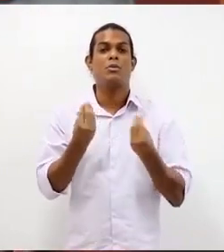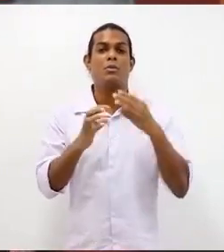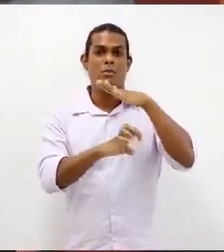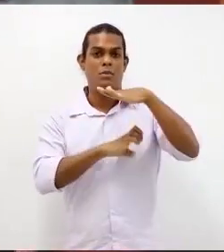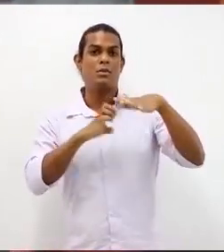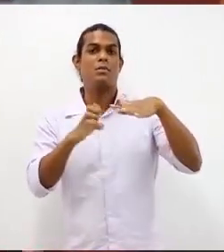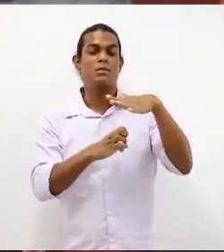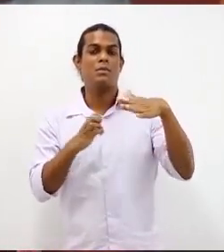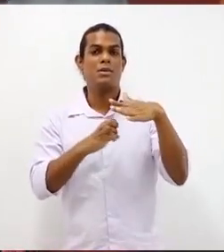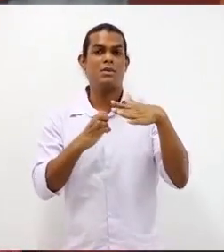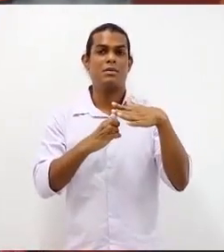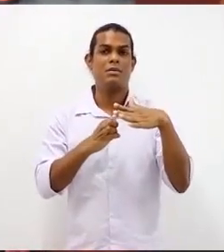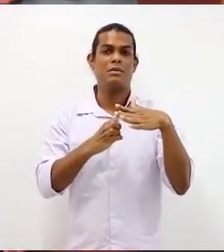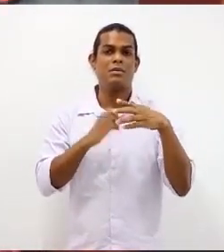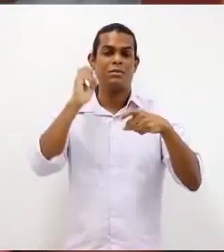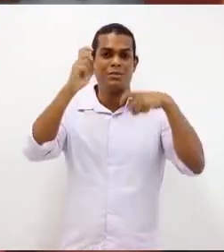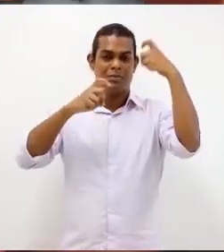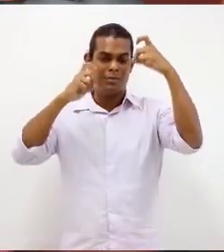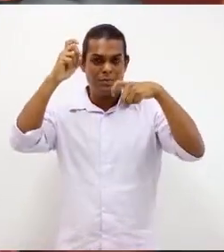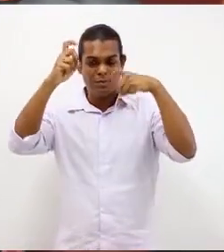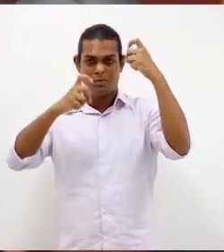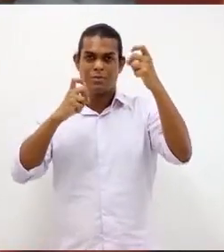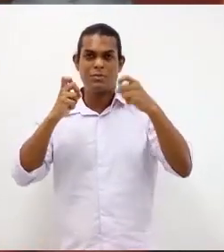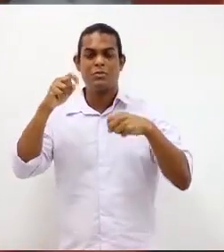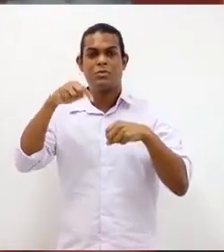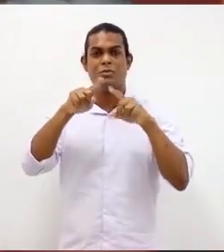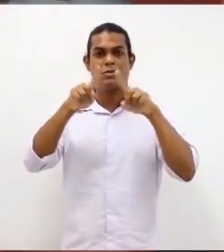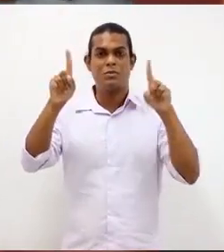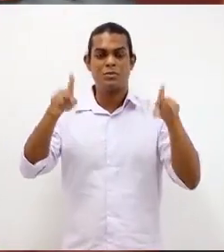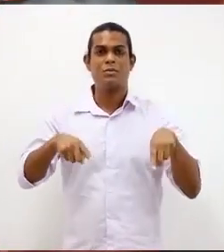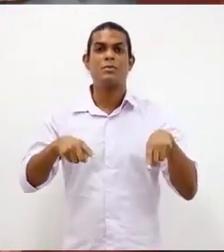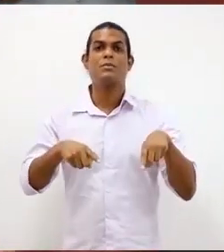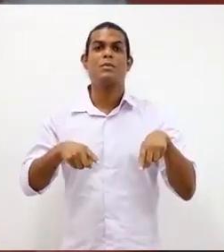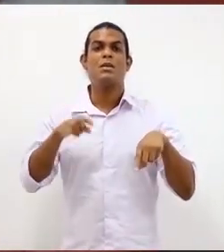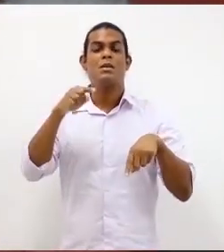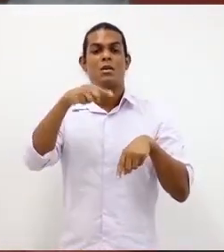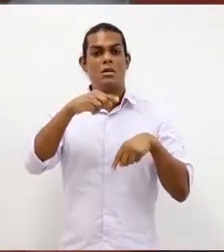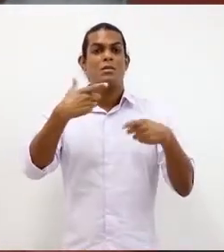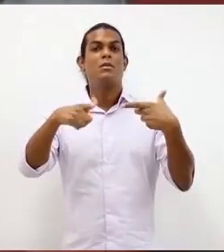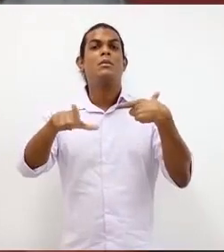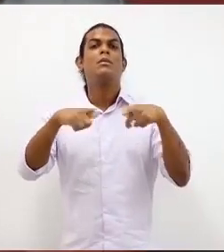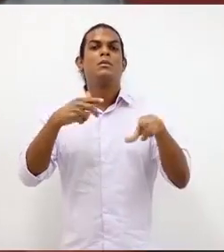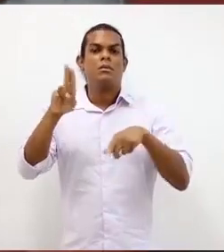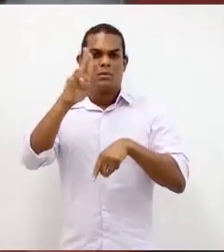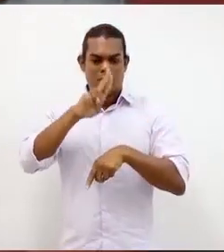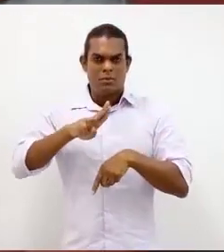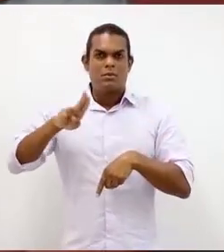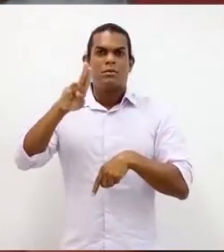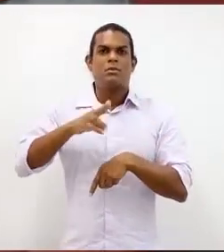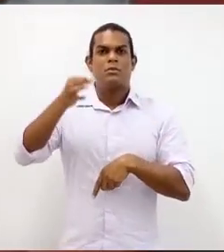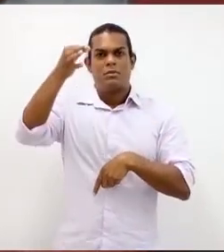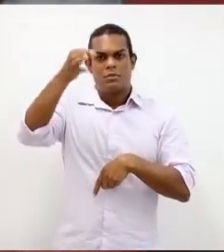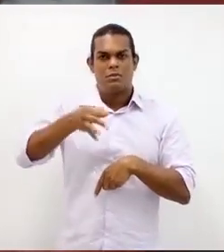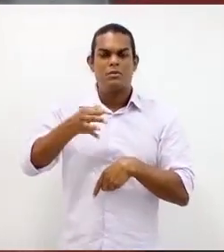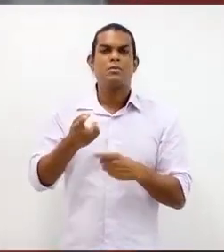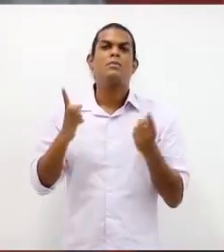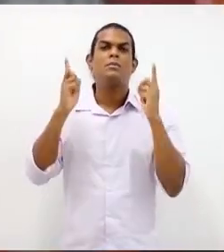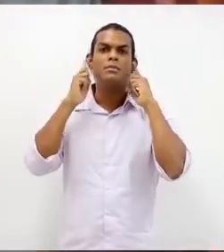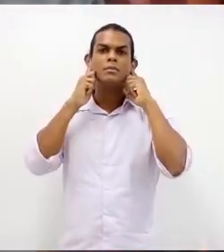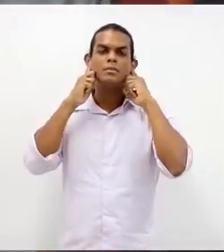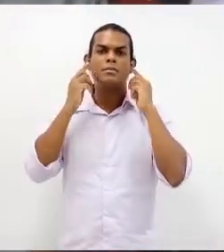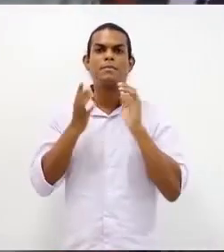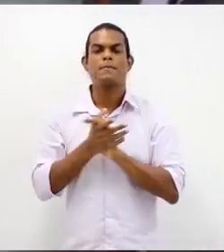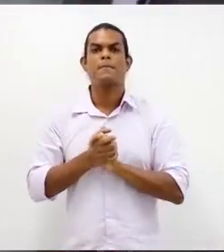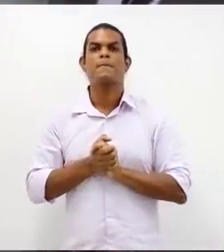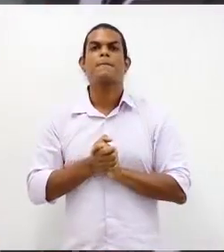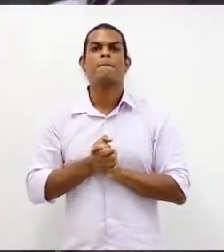a Gabriela tem investido nesse programa, então ele está completamente protegido usando o tipo abafador, que é o protetor auditivo. Você